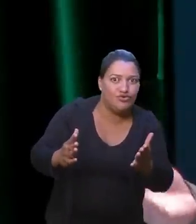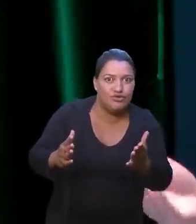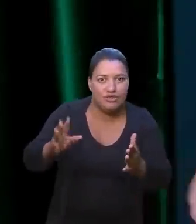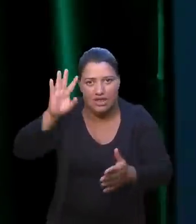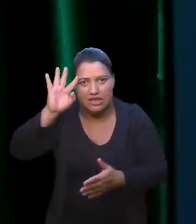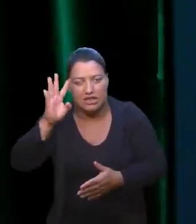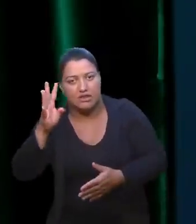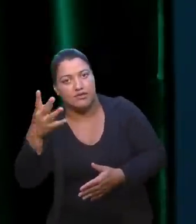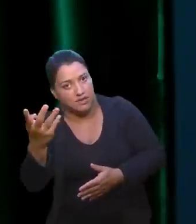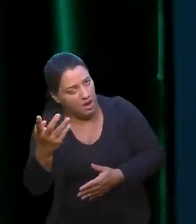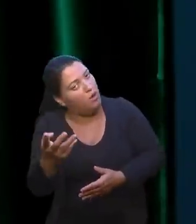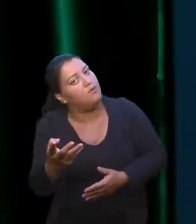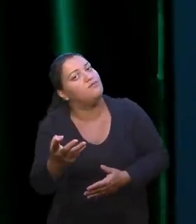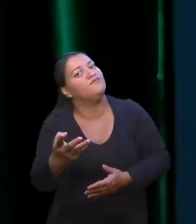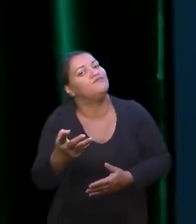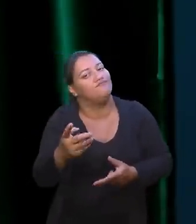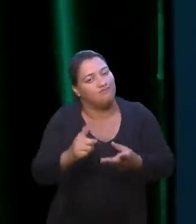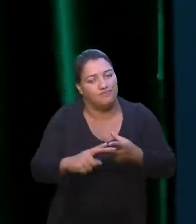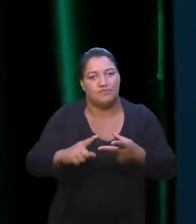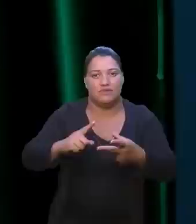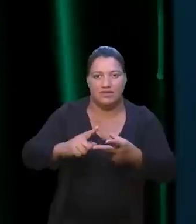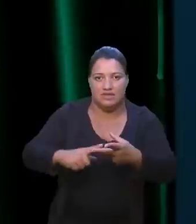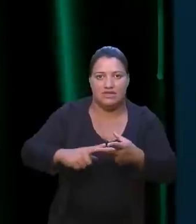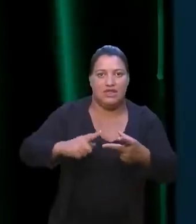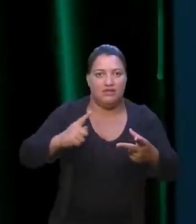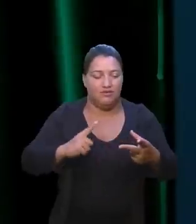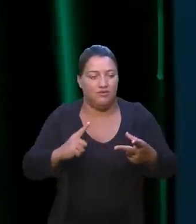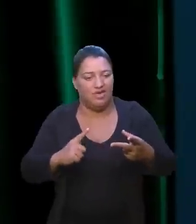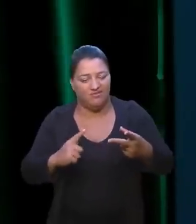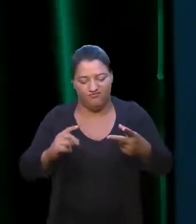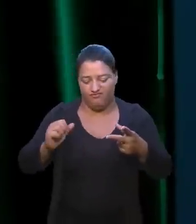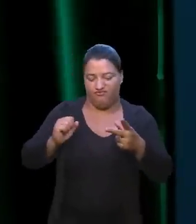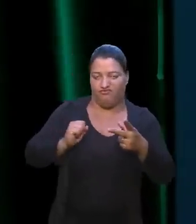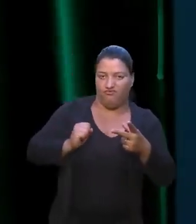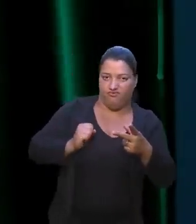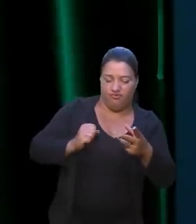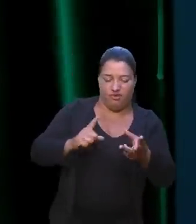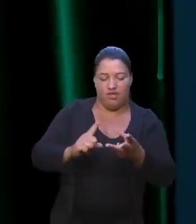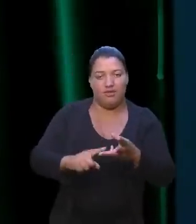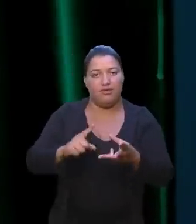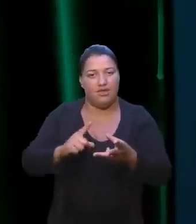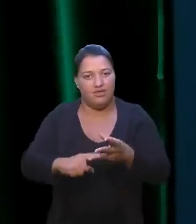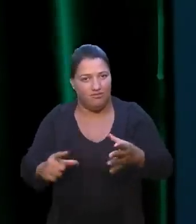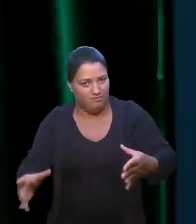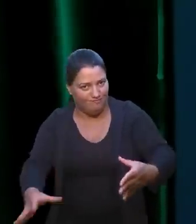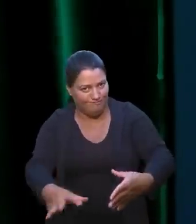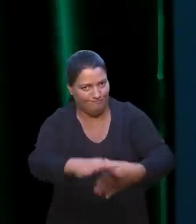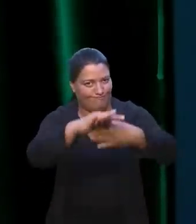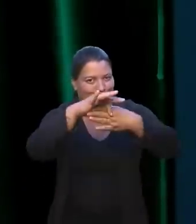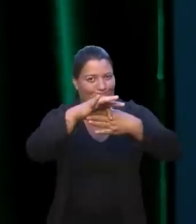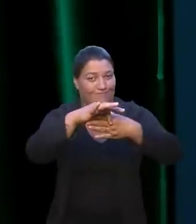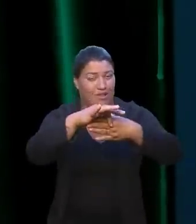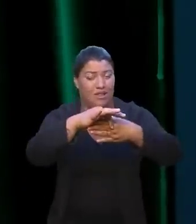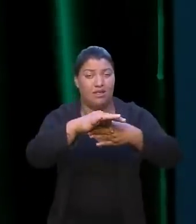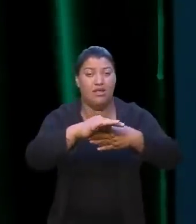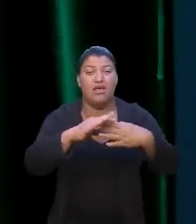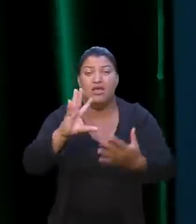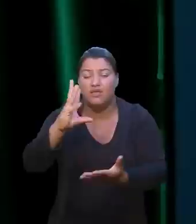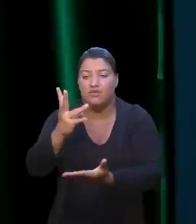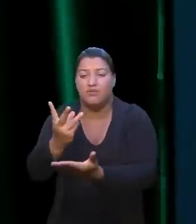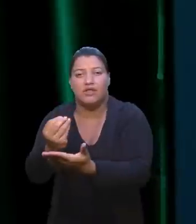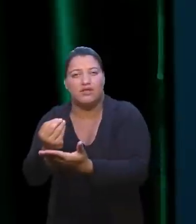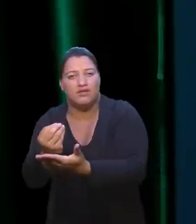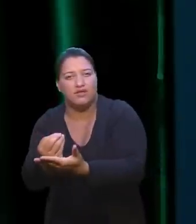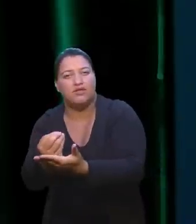de estarrecimento, tempos de descomprometimentos, tempos de materialismos. E o Espiritismo, que é o